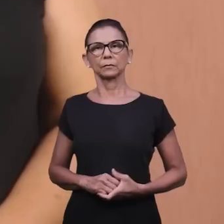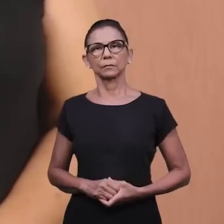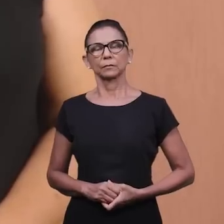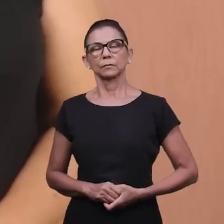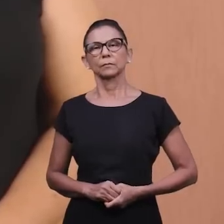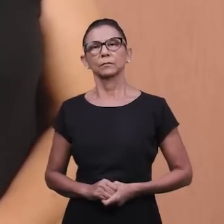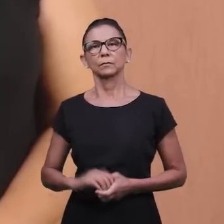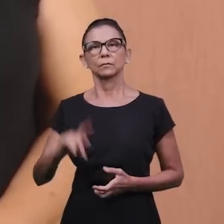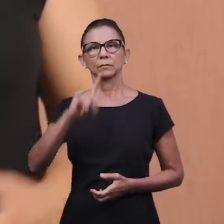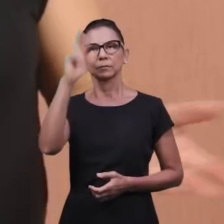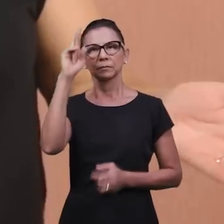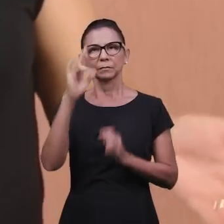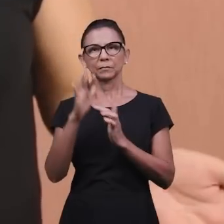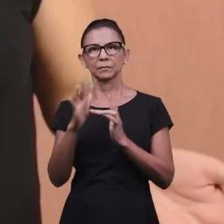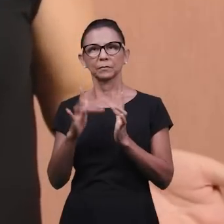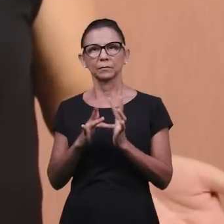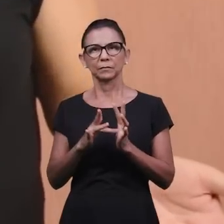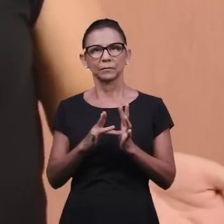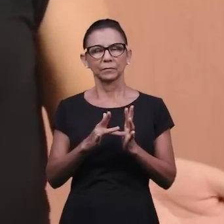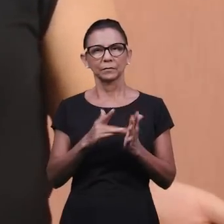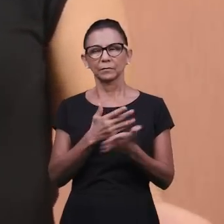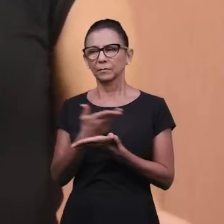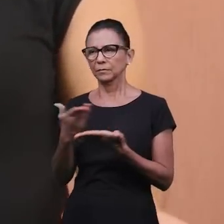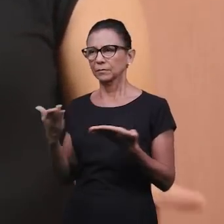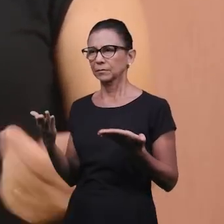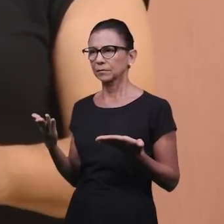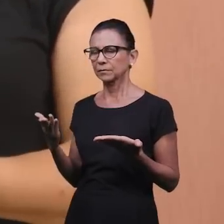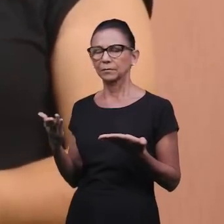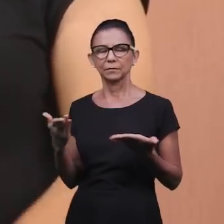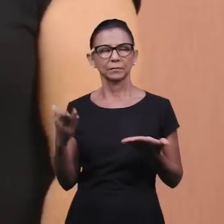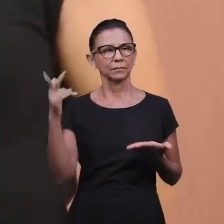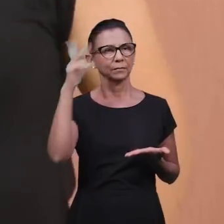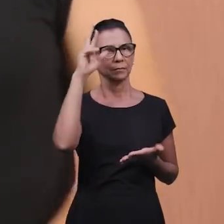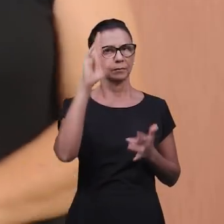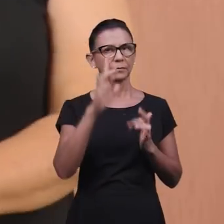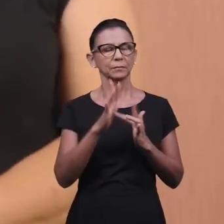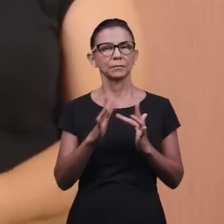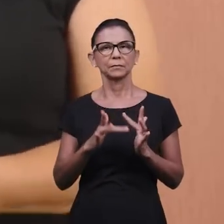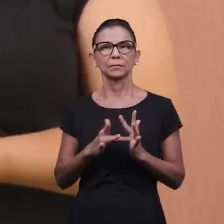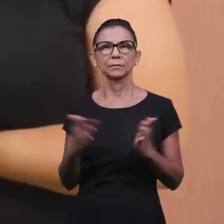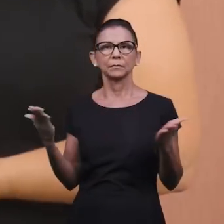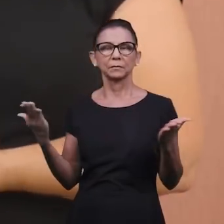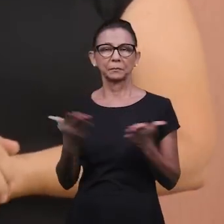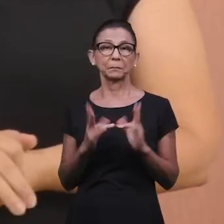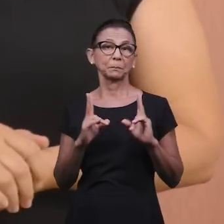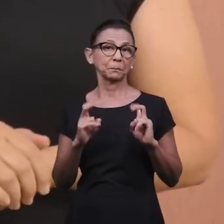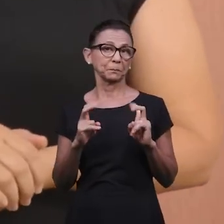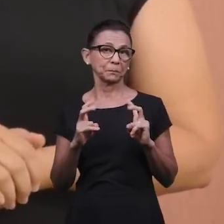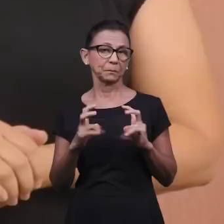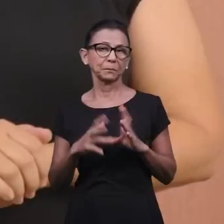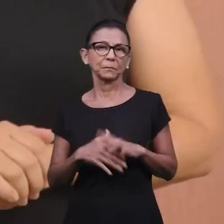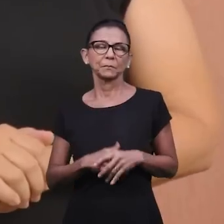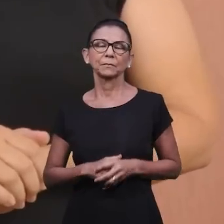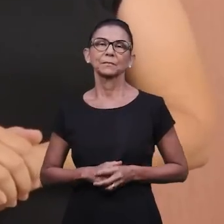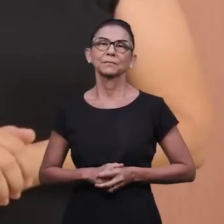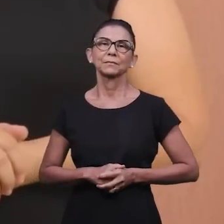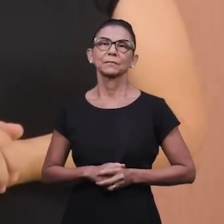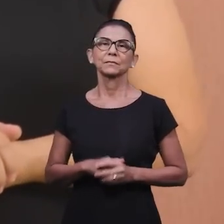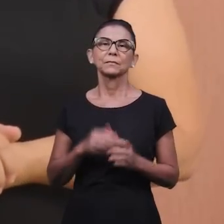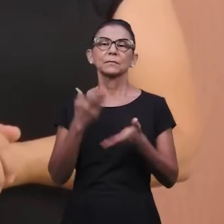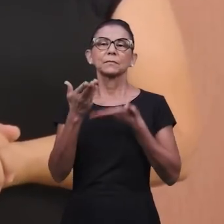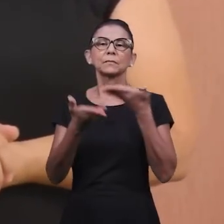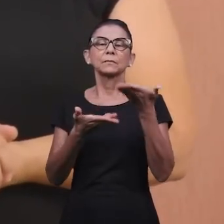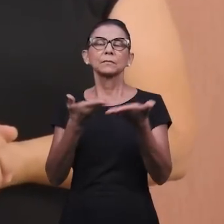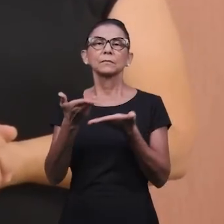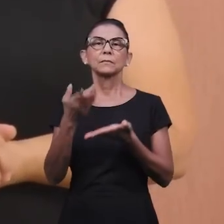A paz do Senhor Jesus, irmãos. A paz do Senhor Jesus, Osana. A paz do Senhor, Senhor João. Hoje a gente vai falar com vocês, e continuando falando sobre a assistência da pessoa